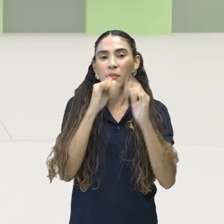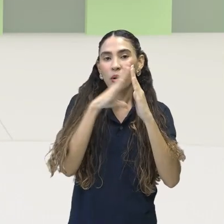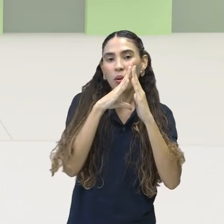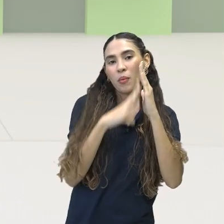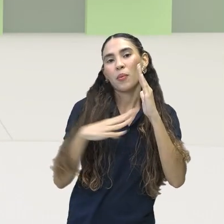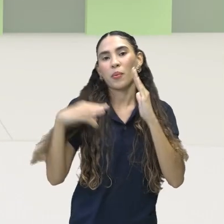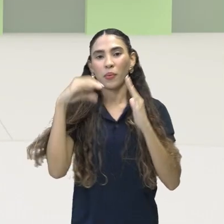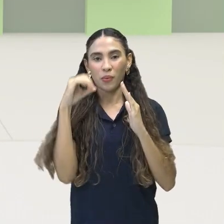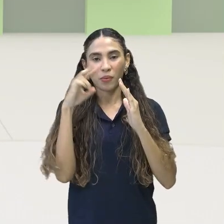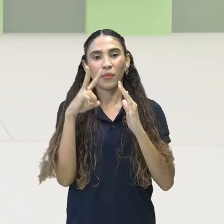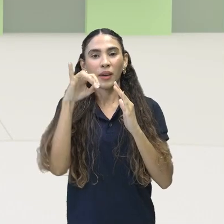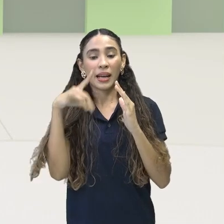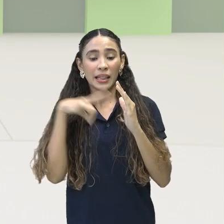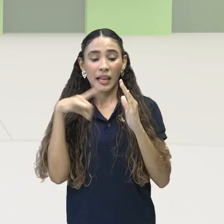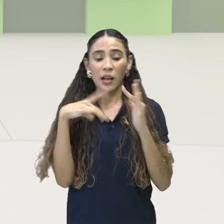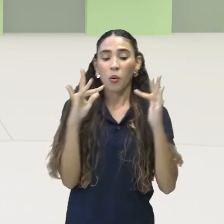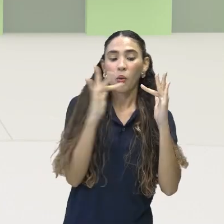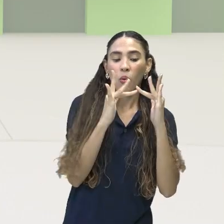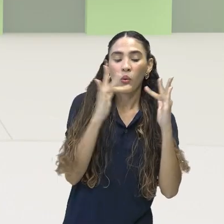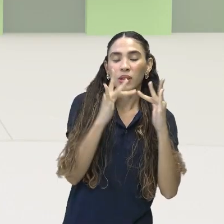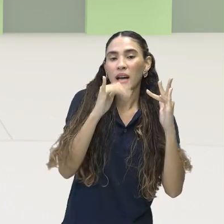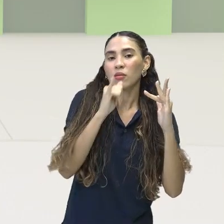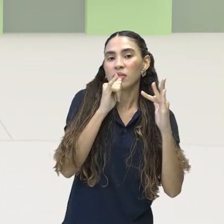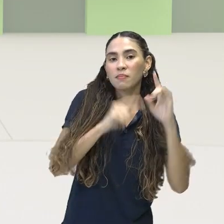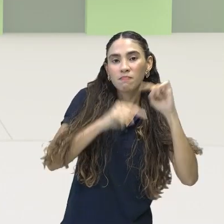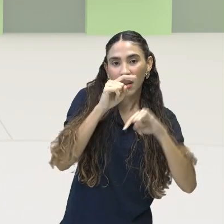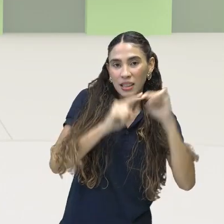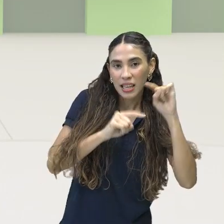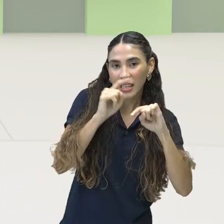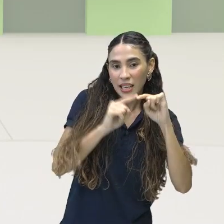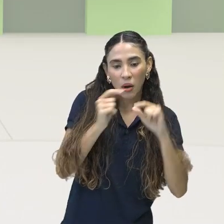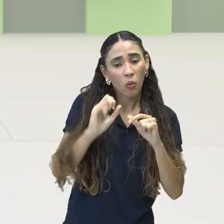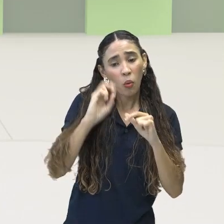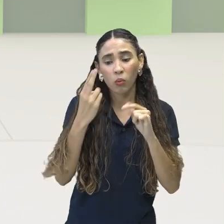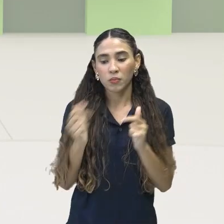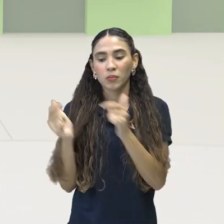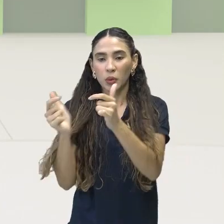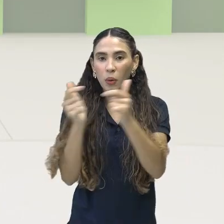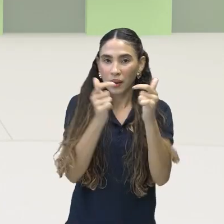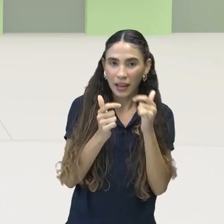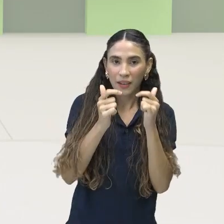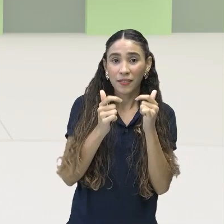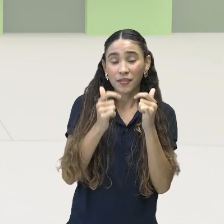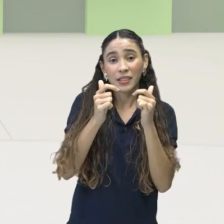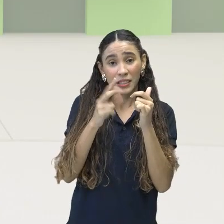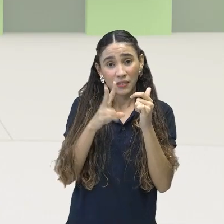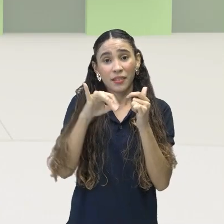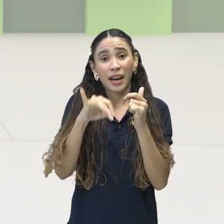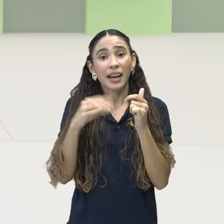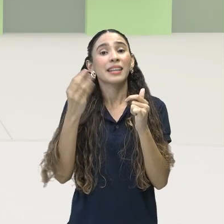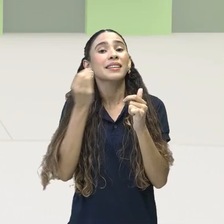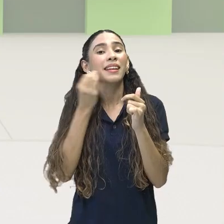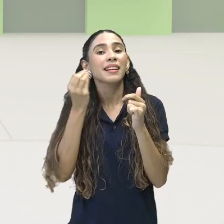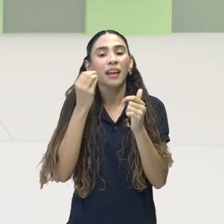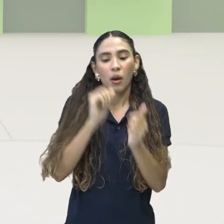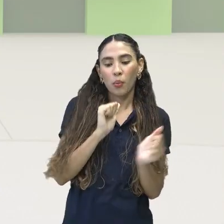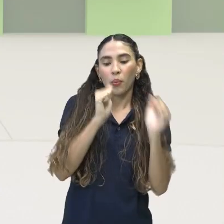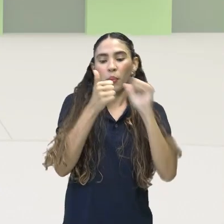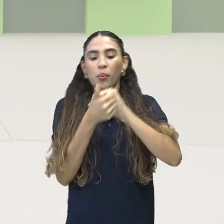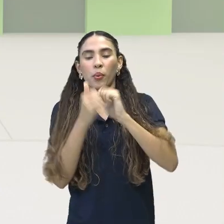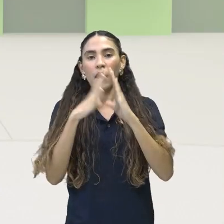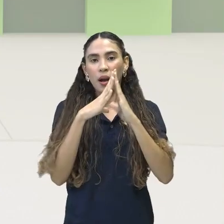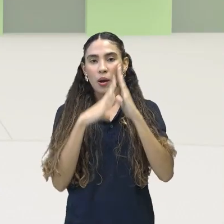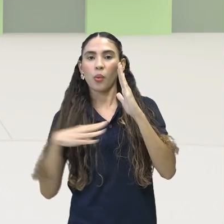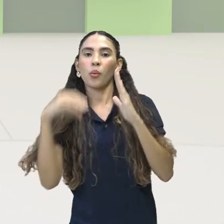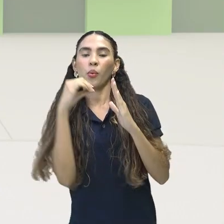camuflagem, né? Ele vai chegar perto de um determinado local, de uma superfície, e ele vai mimetizar aí a